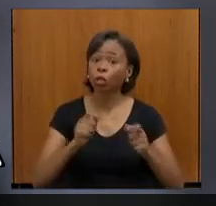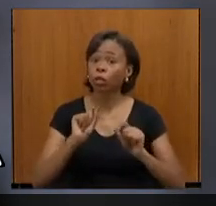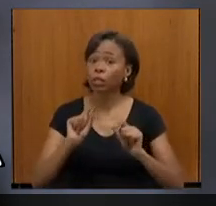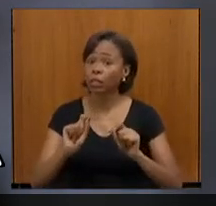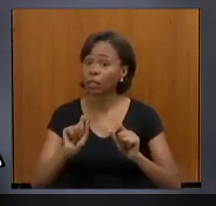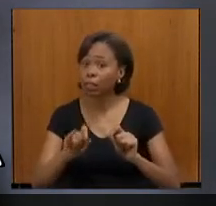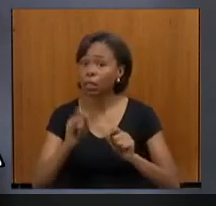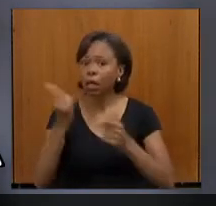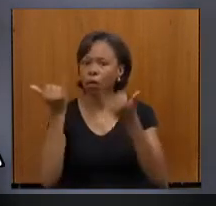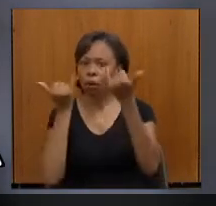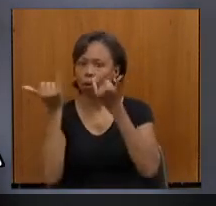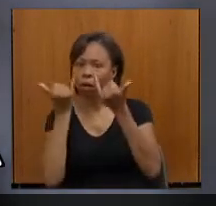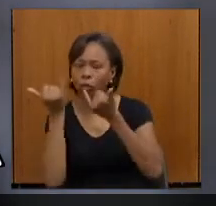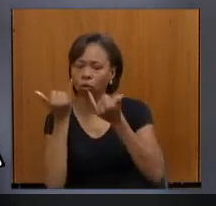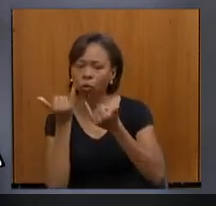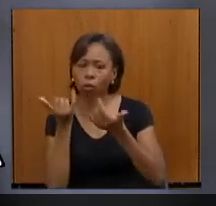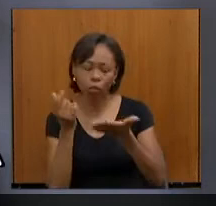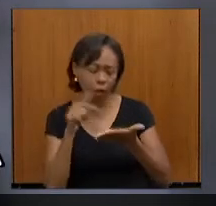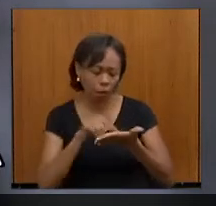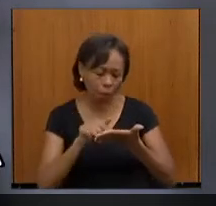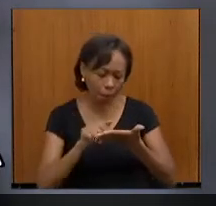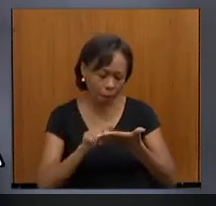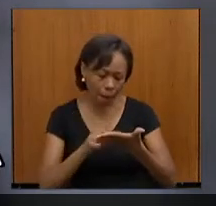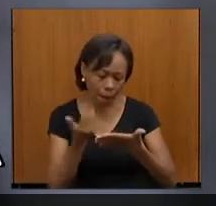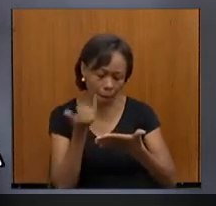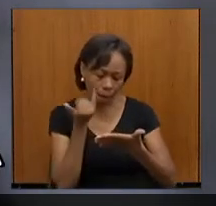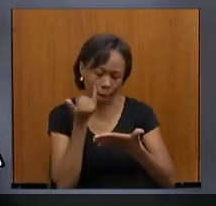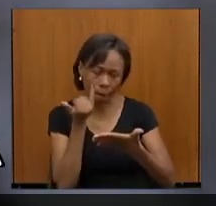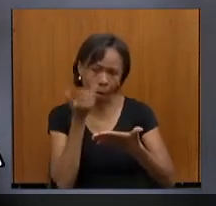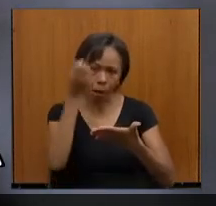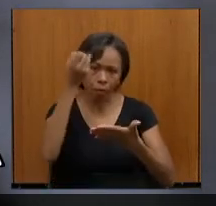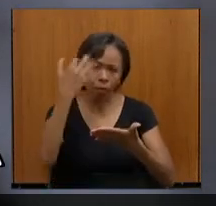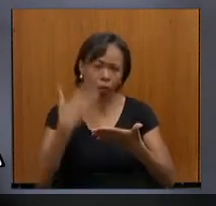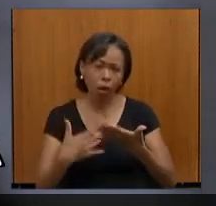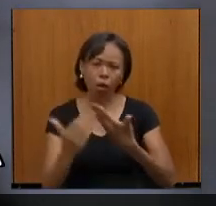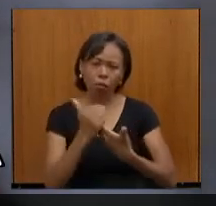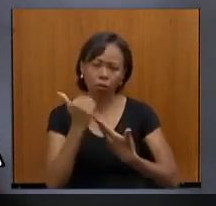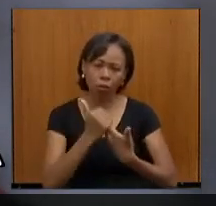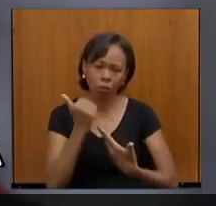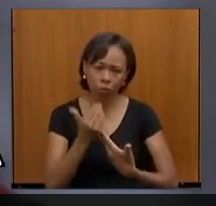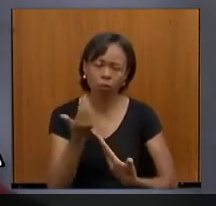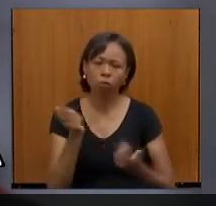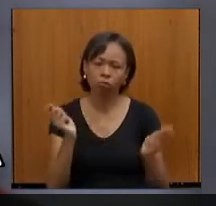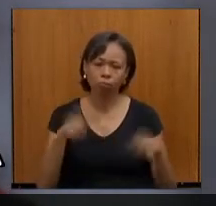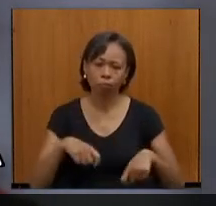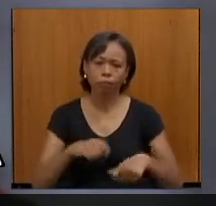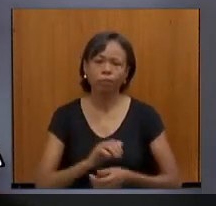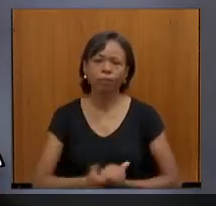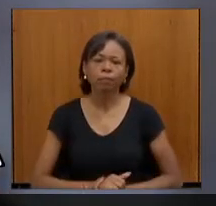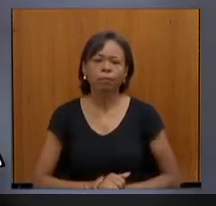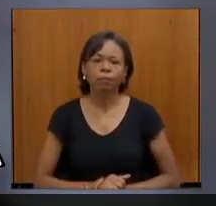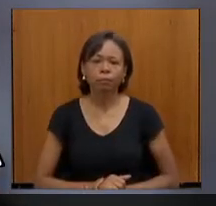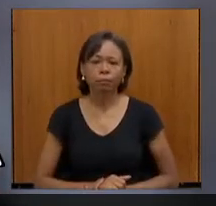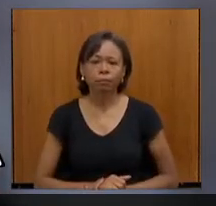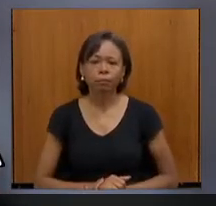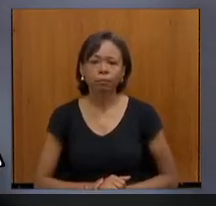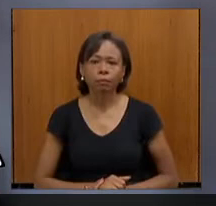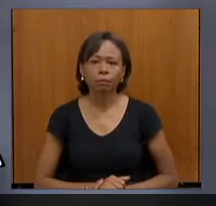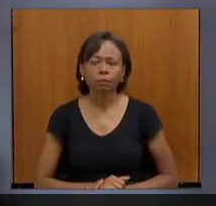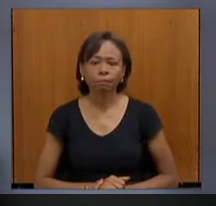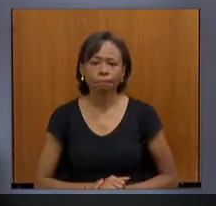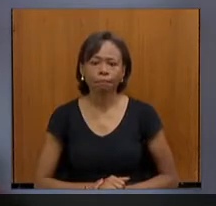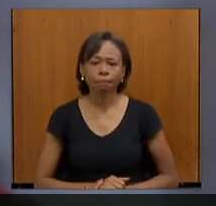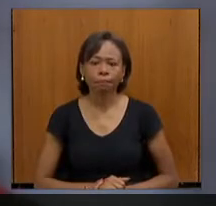ter intervenções mais efetivas. Próximo, por favor. Por fim, eu queria mostrar para